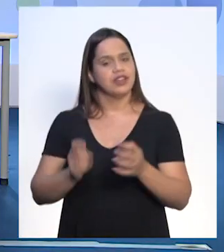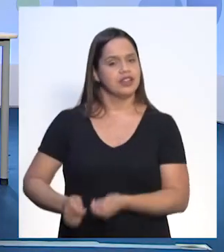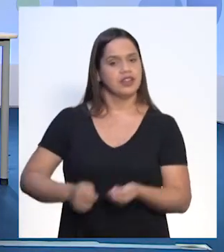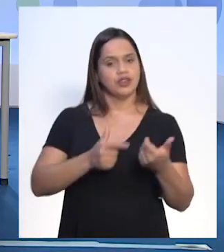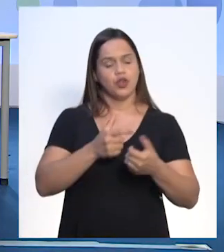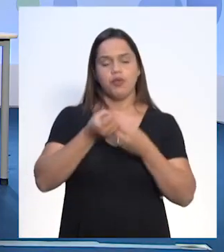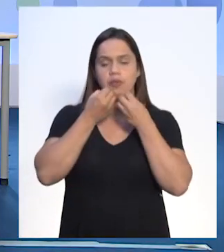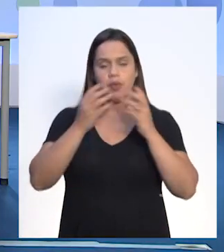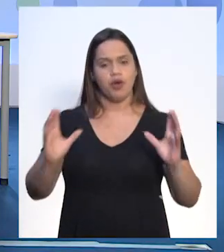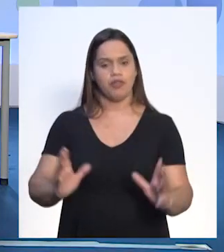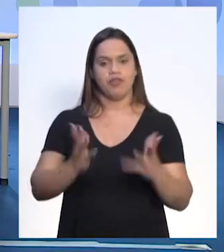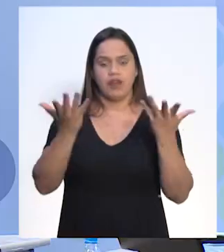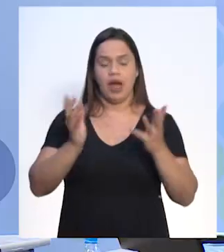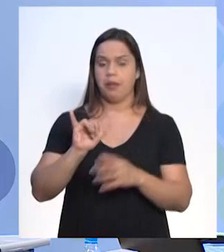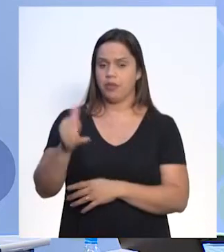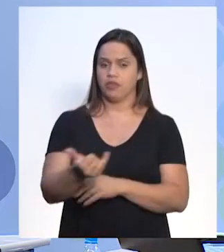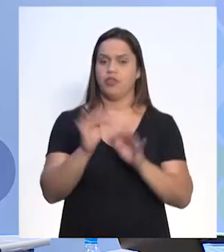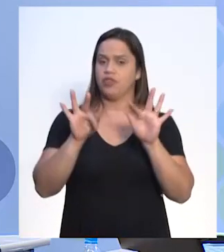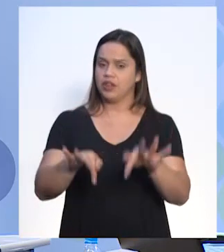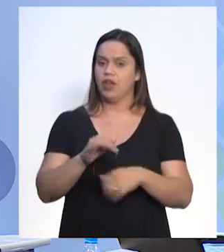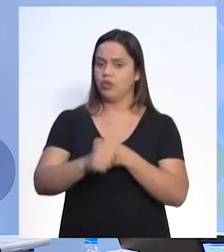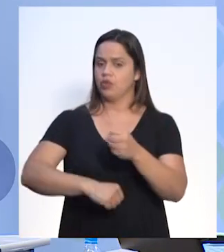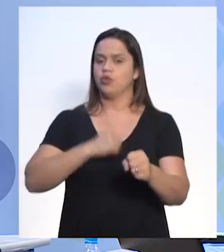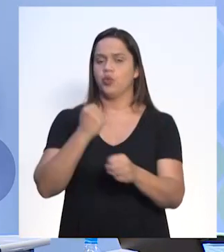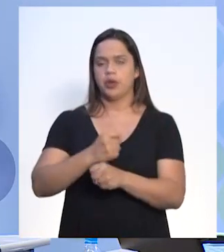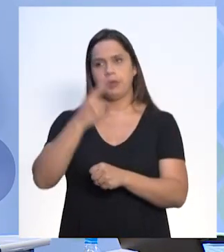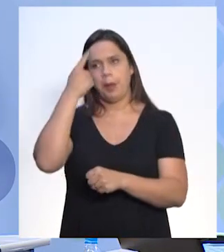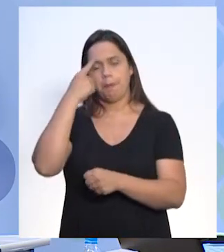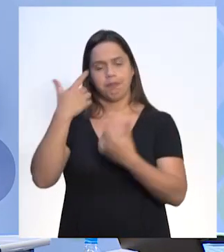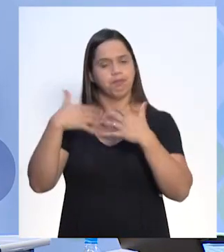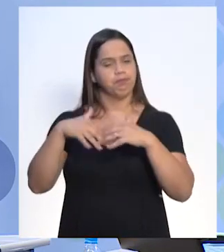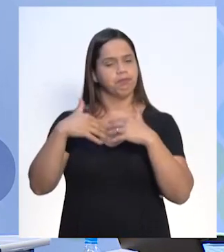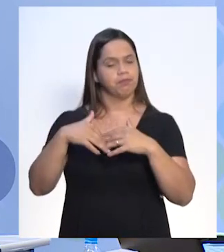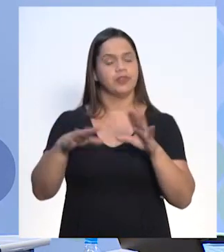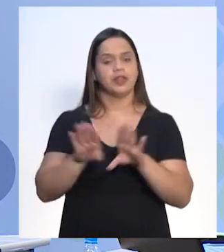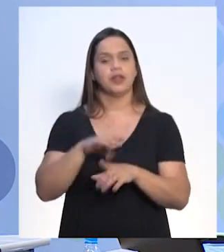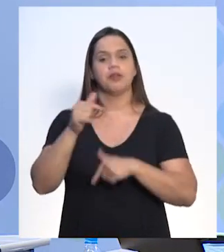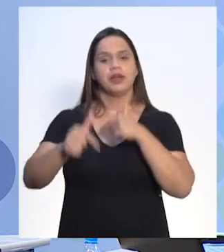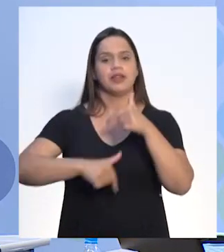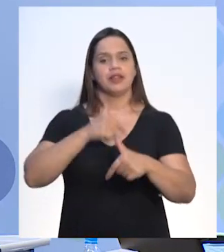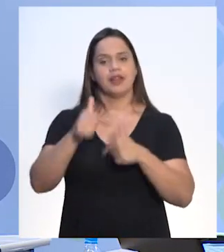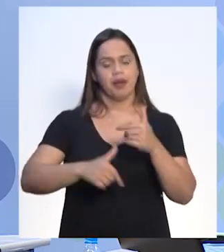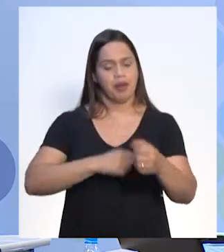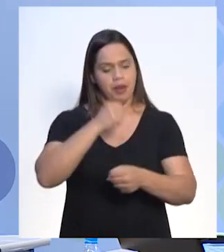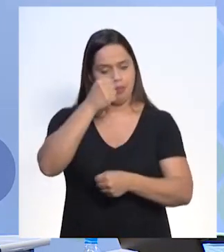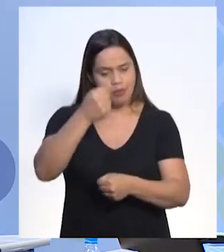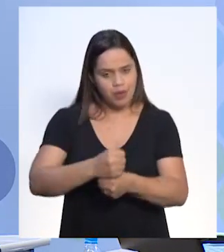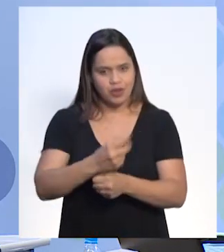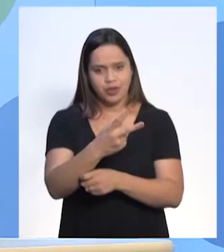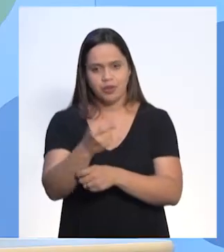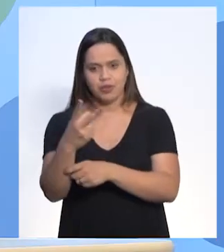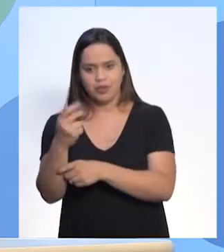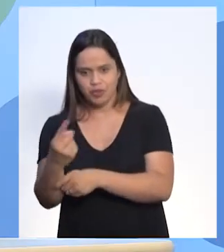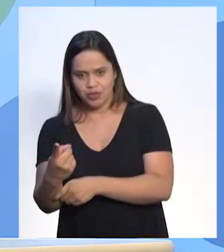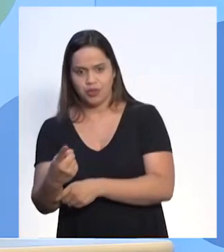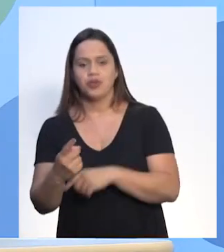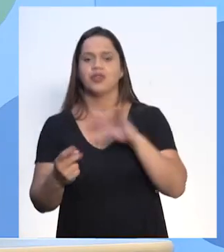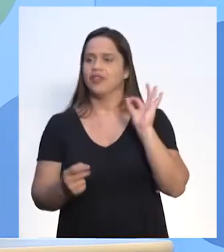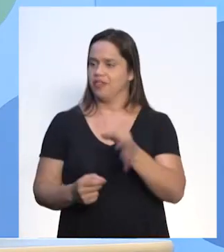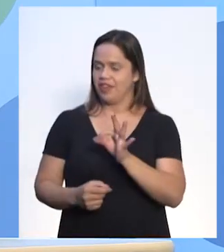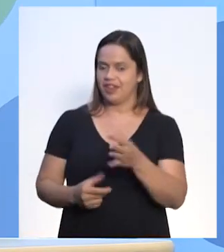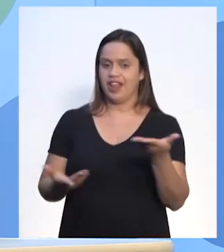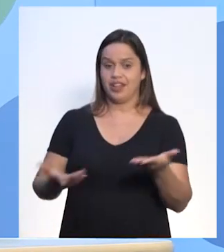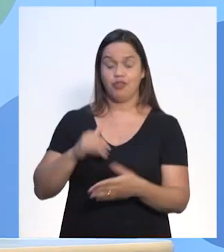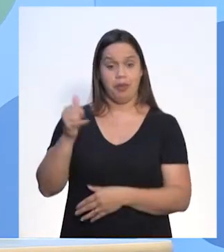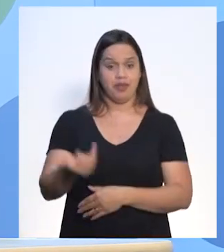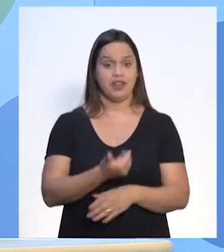esse final de ano de reflexão, né, e trabalhar muito essa questão aí para o ano de 2021, né, professora? Exatamente. Eu vou aproveitar o